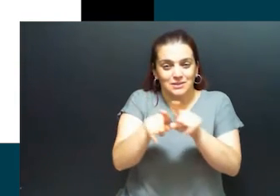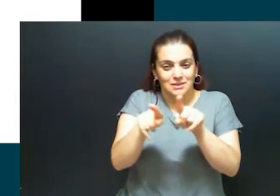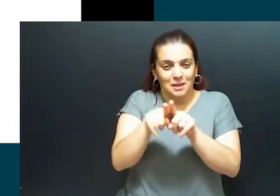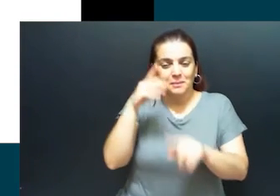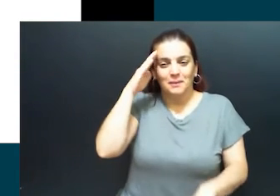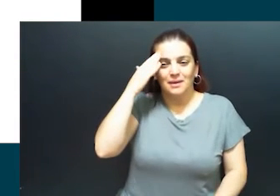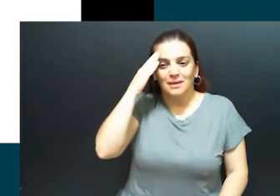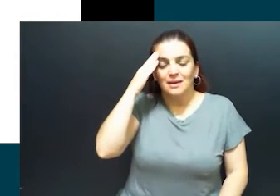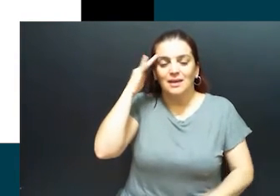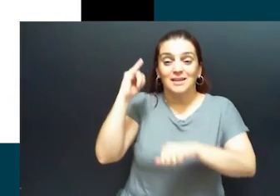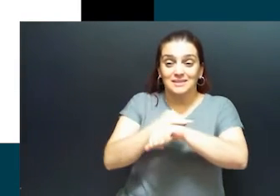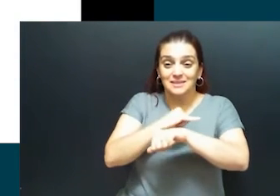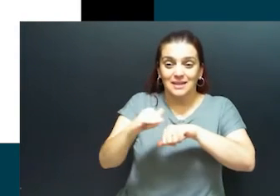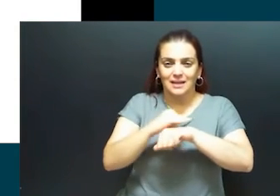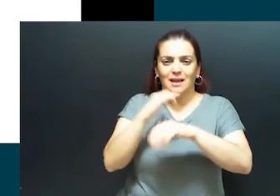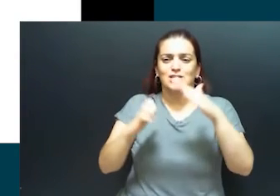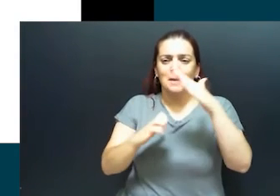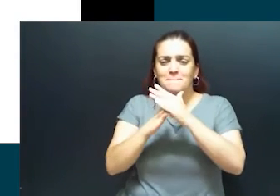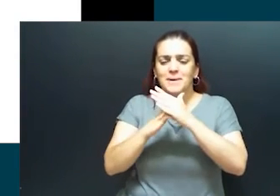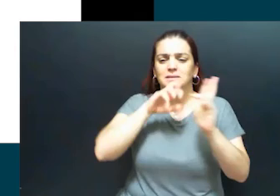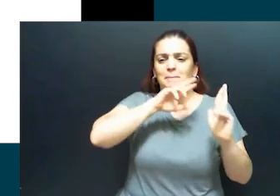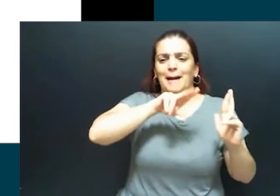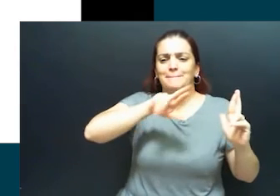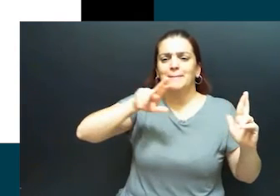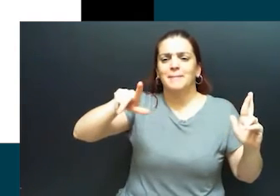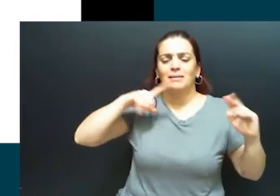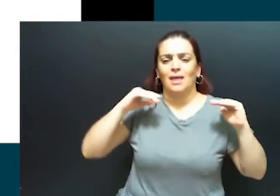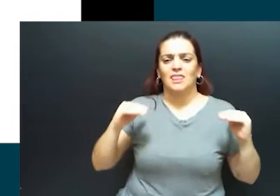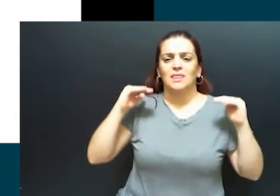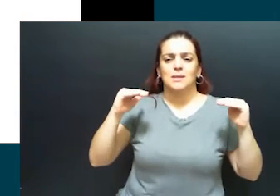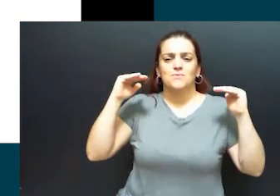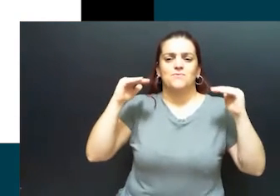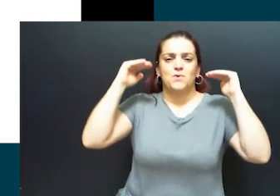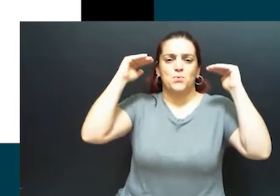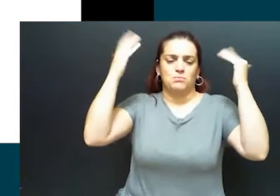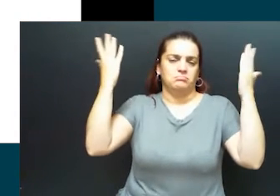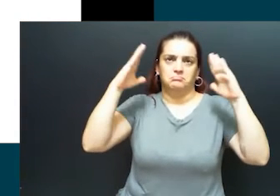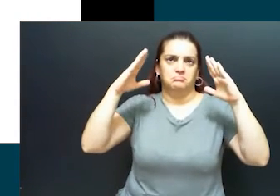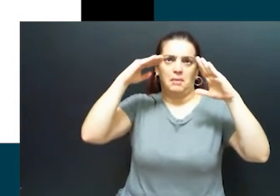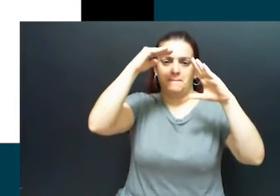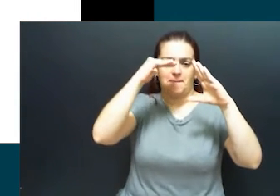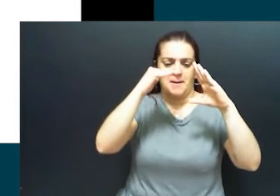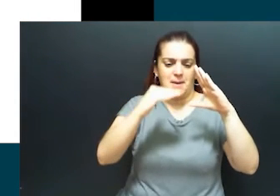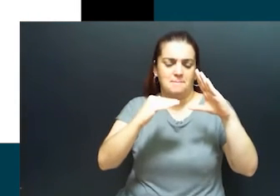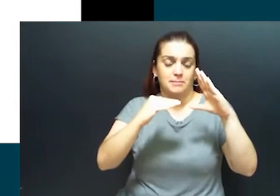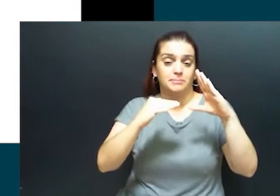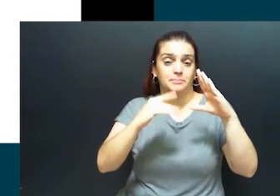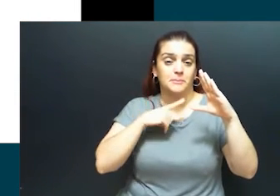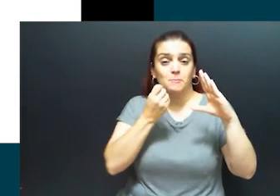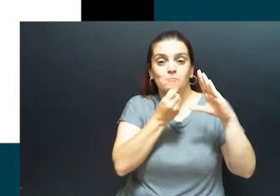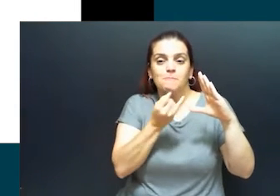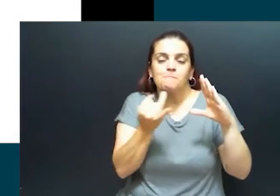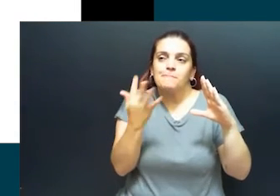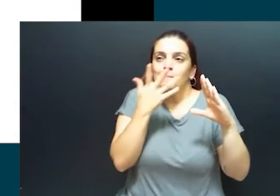estratégia das empresas tem vários níveis. E tem muitas empresas que têm ali, né, um protecionismo,